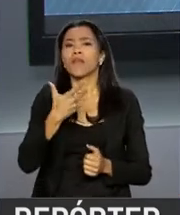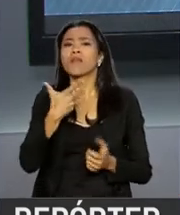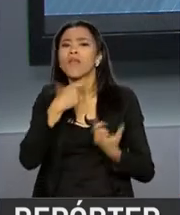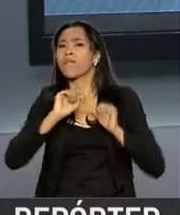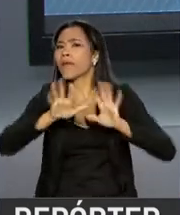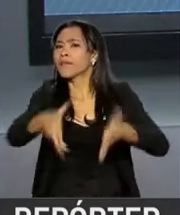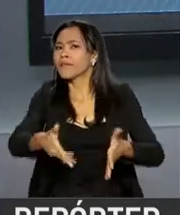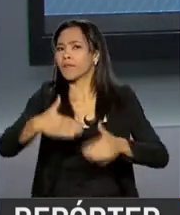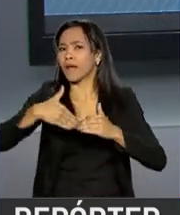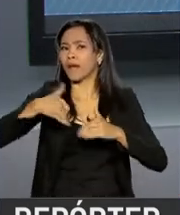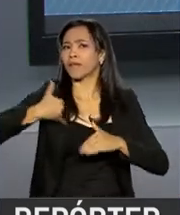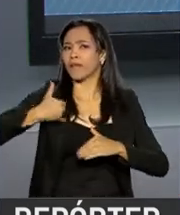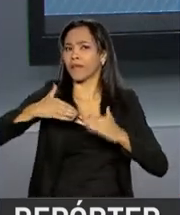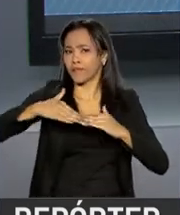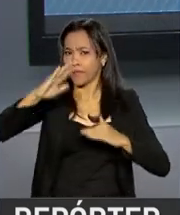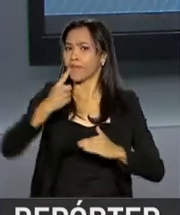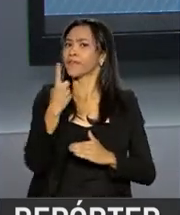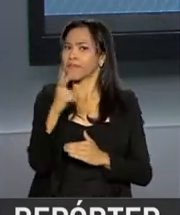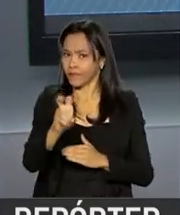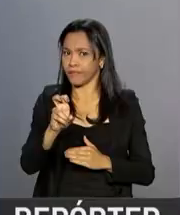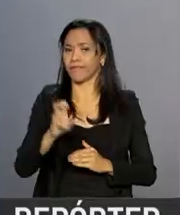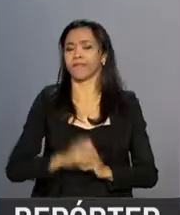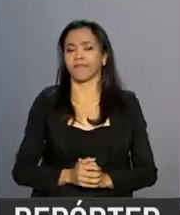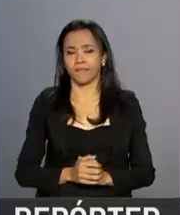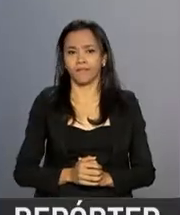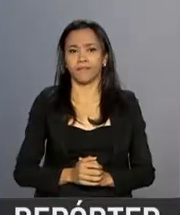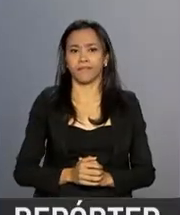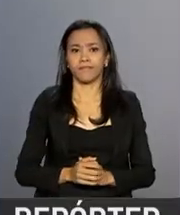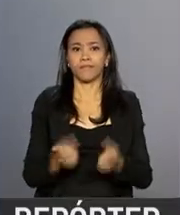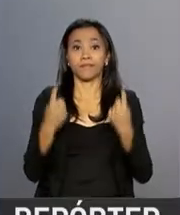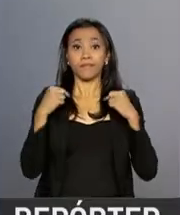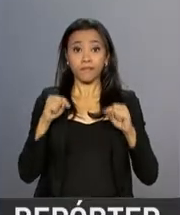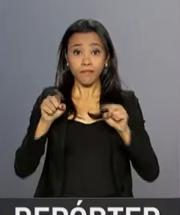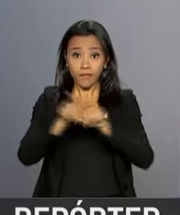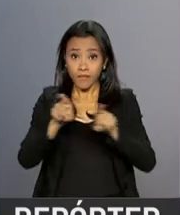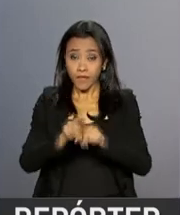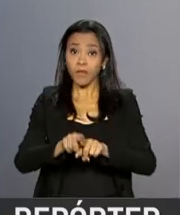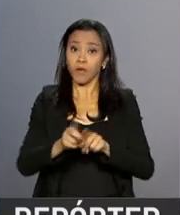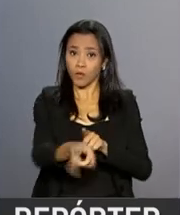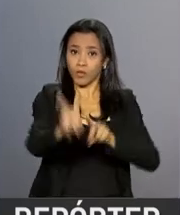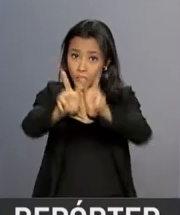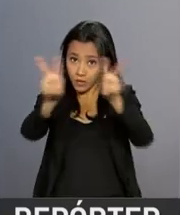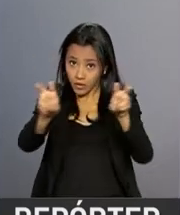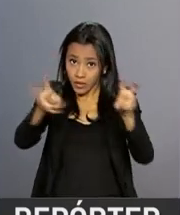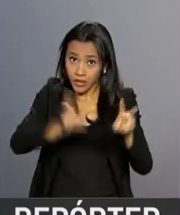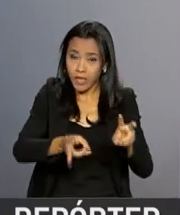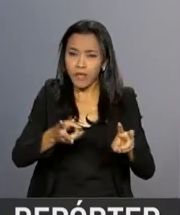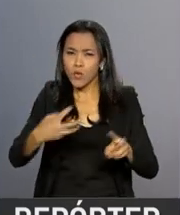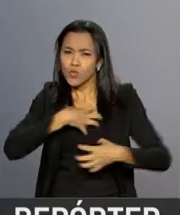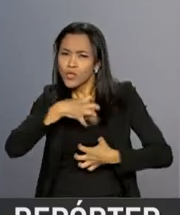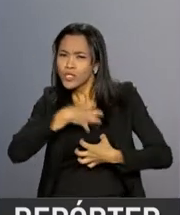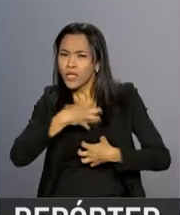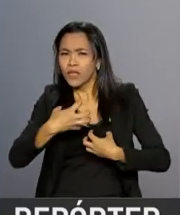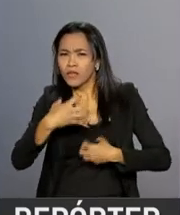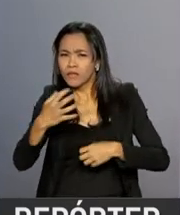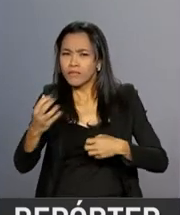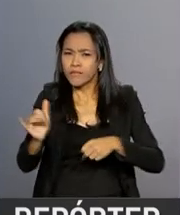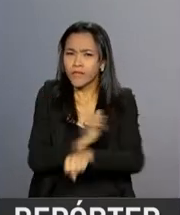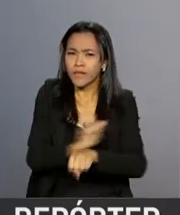concorrer quem tem mais de 15 anos de idade e por falar em educação a forma como o professor transmitir o conhecimento